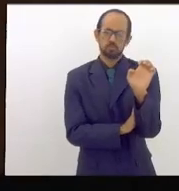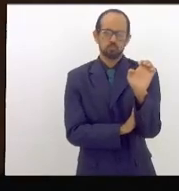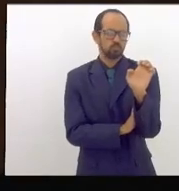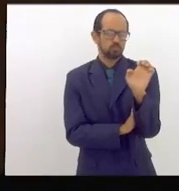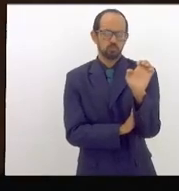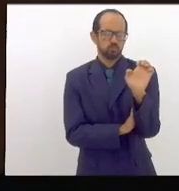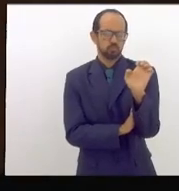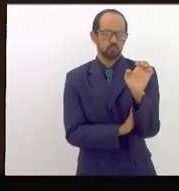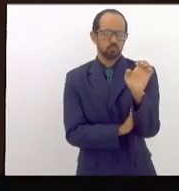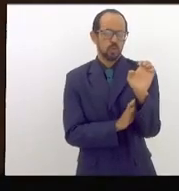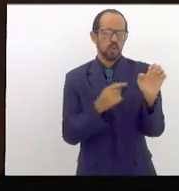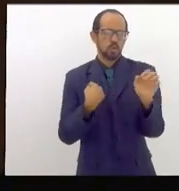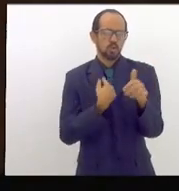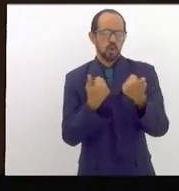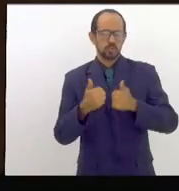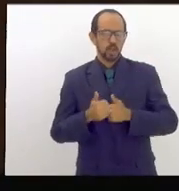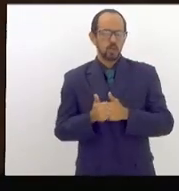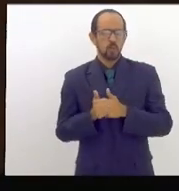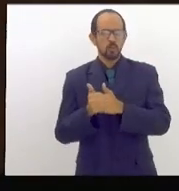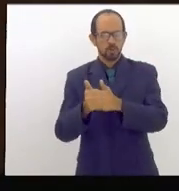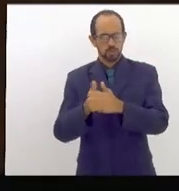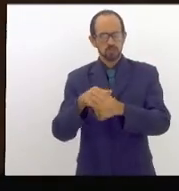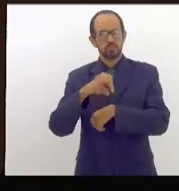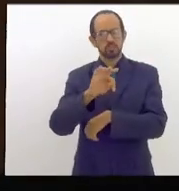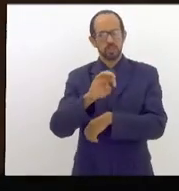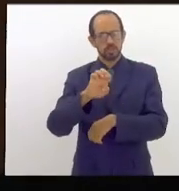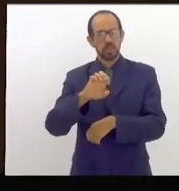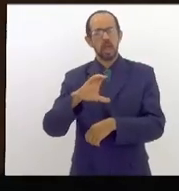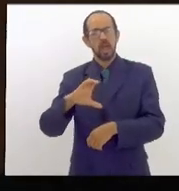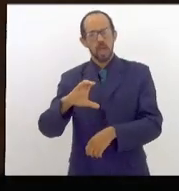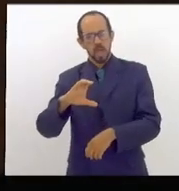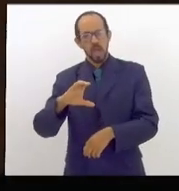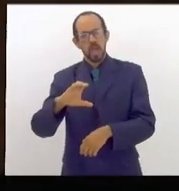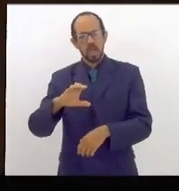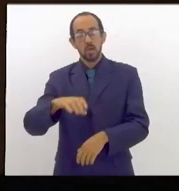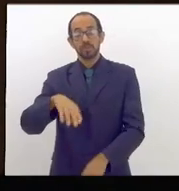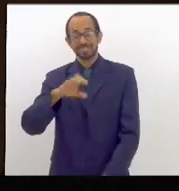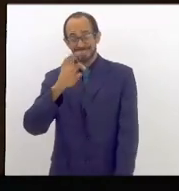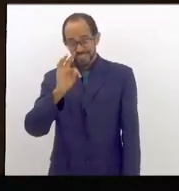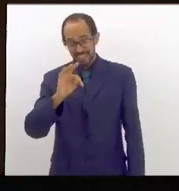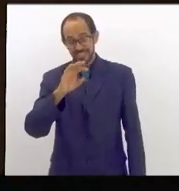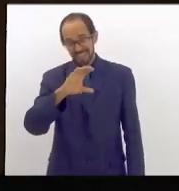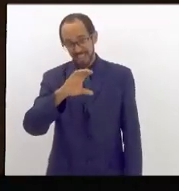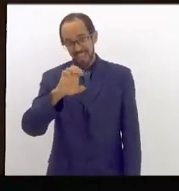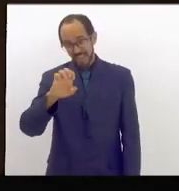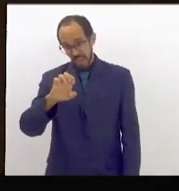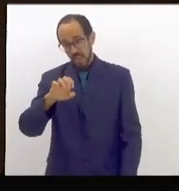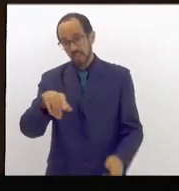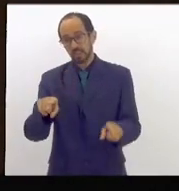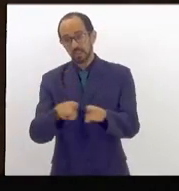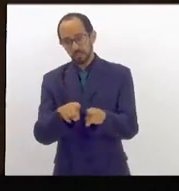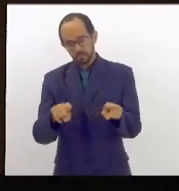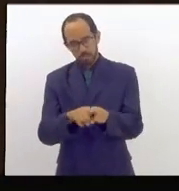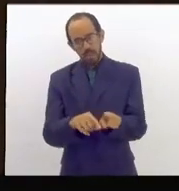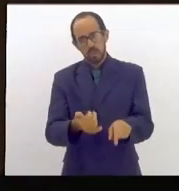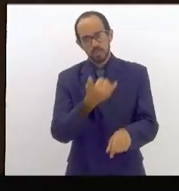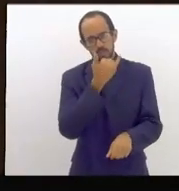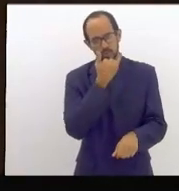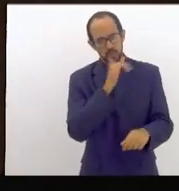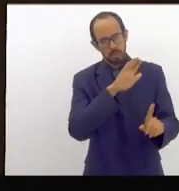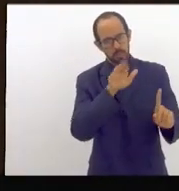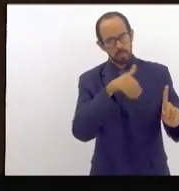acompanhar o voto do tribunal de contas com as ressalvas do Tribunal de Contas apenas para prestigiar